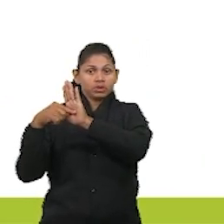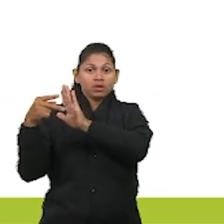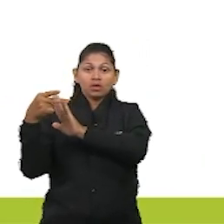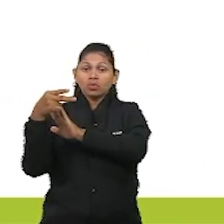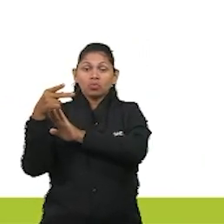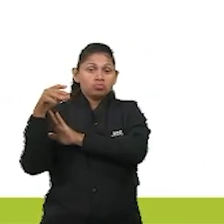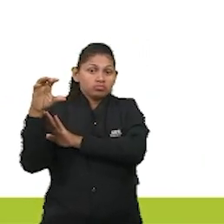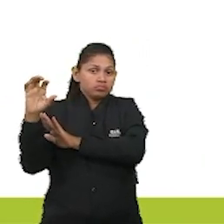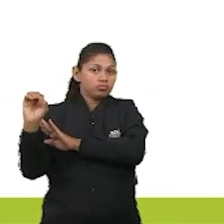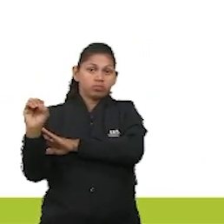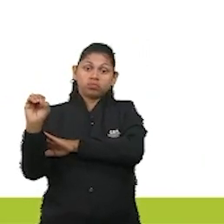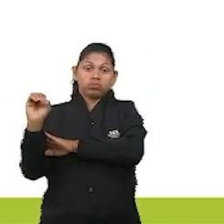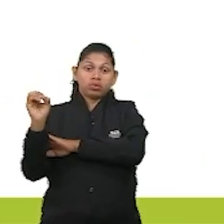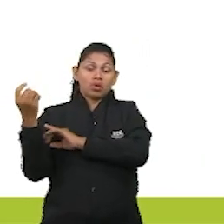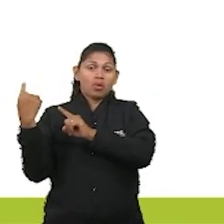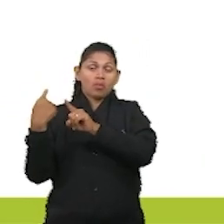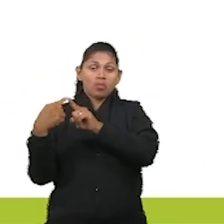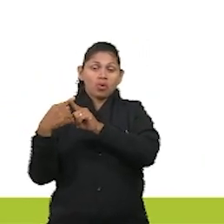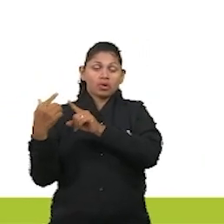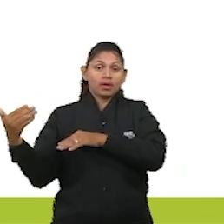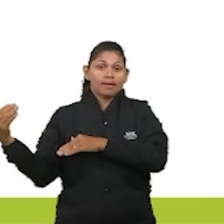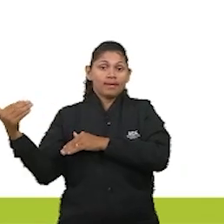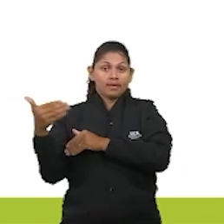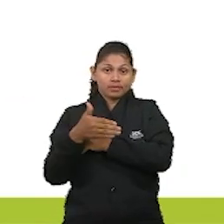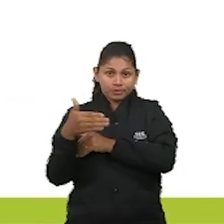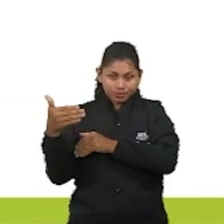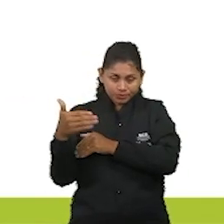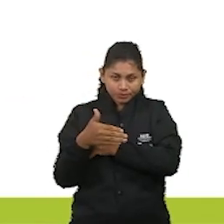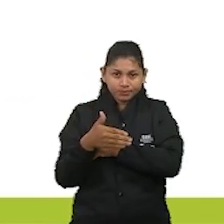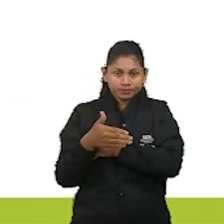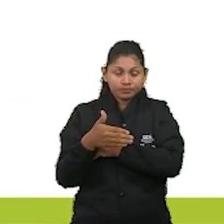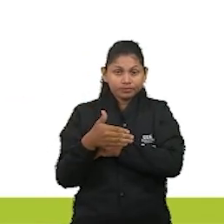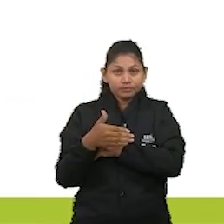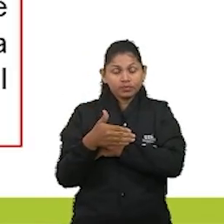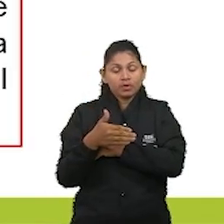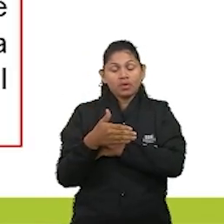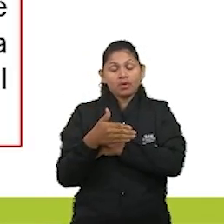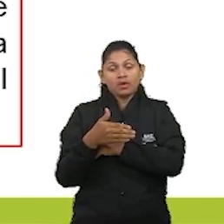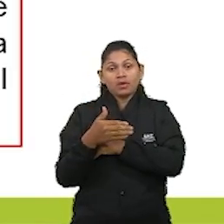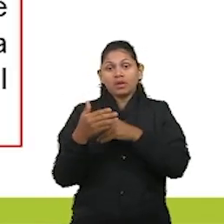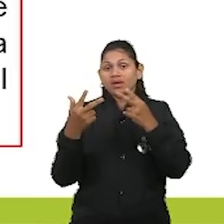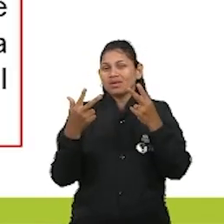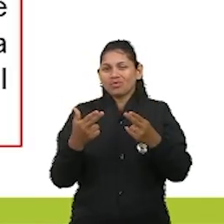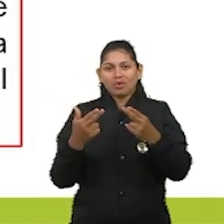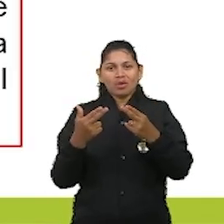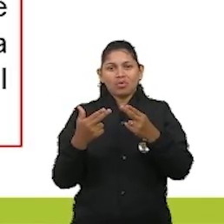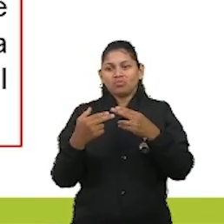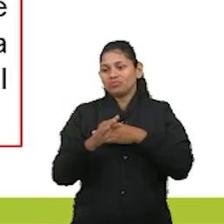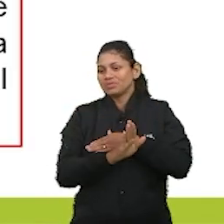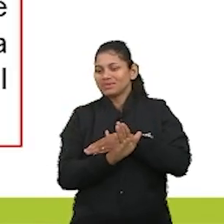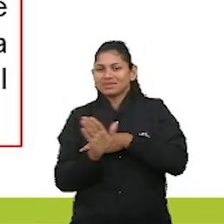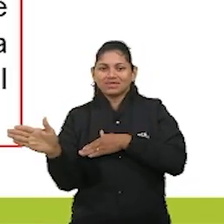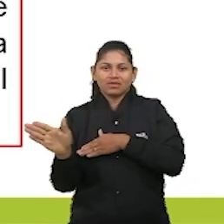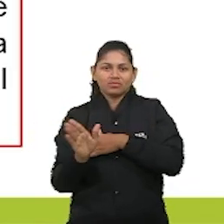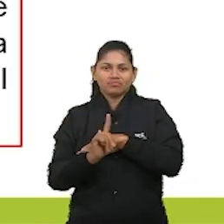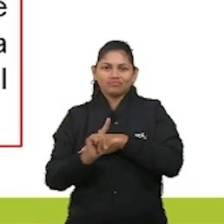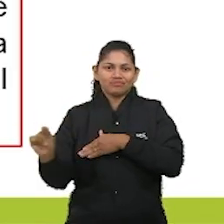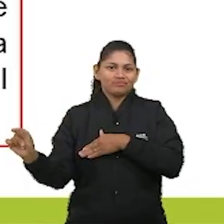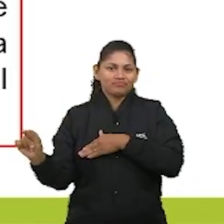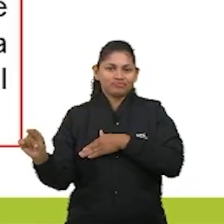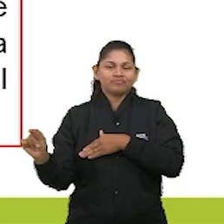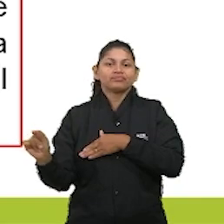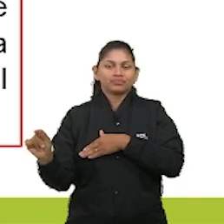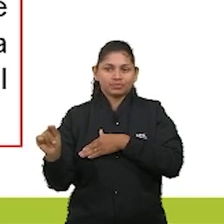Porque é o que entrou, vai ser o mesmo que vai sair, tá bom? E aí, ou seja, a soma de